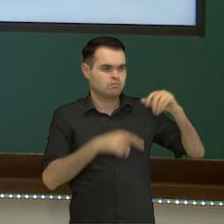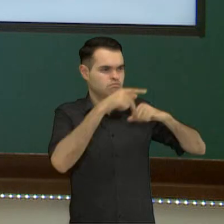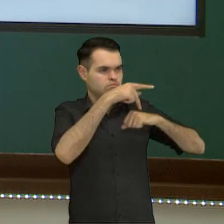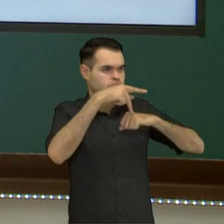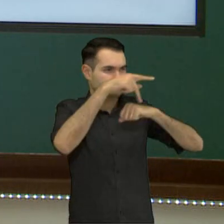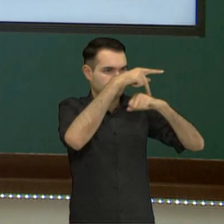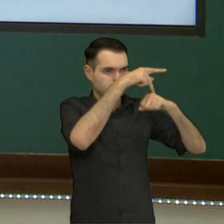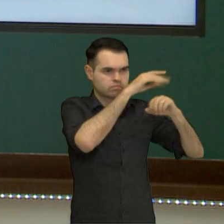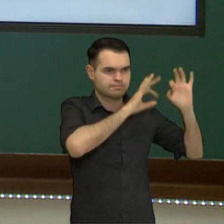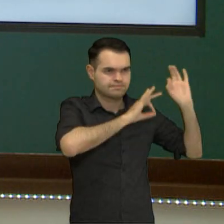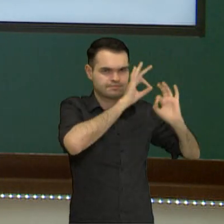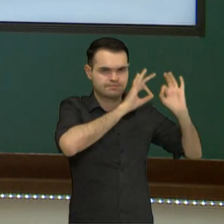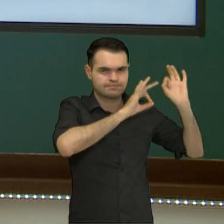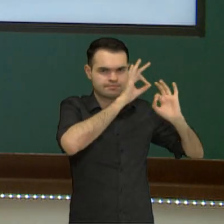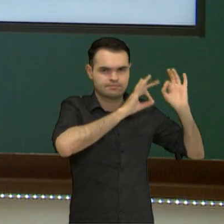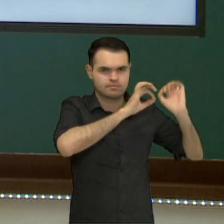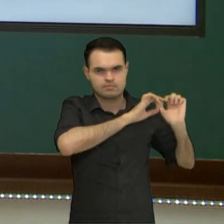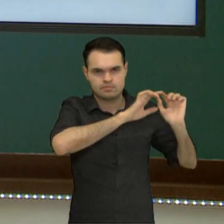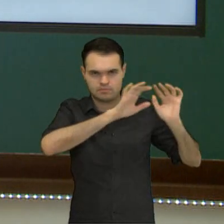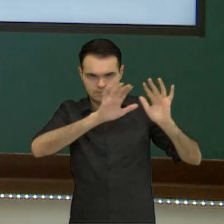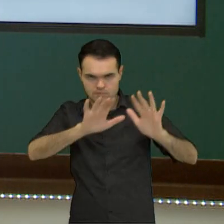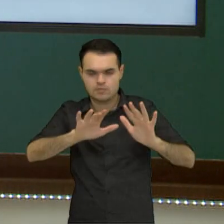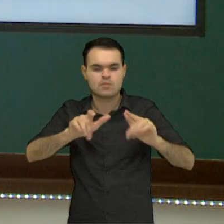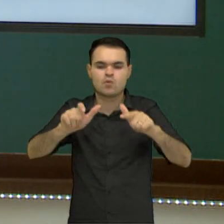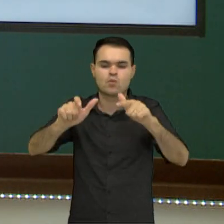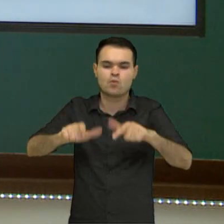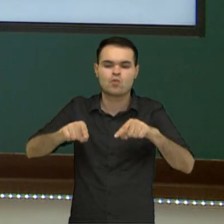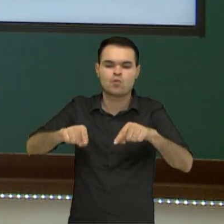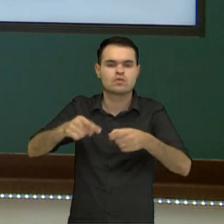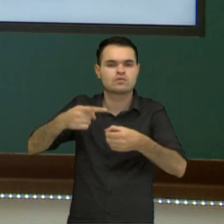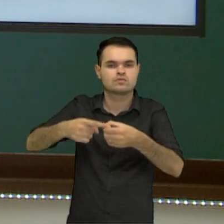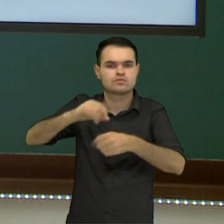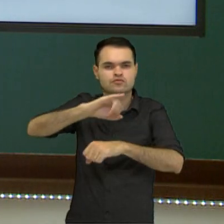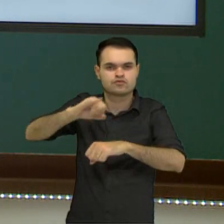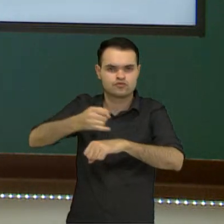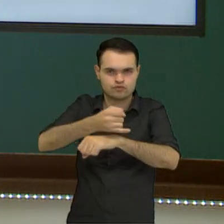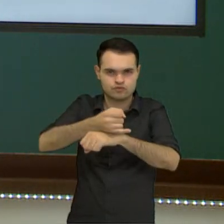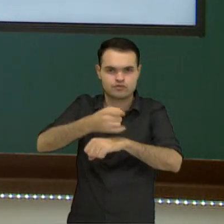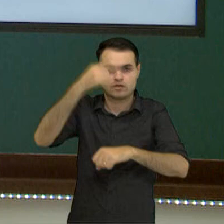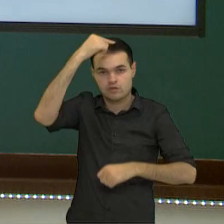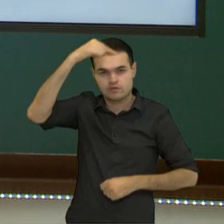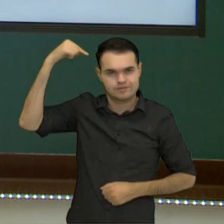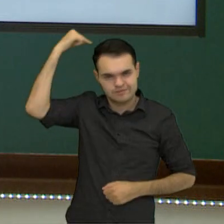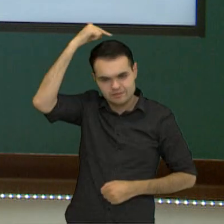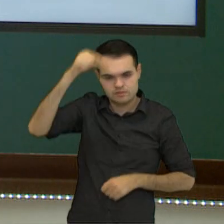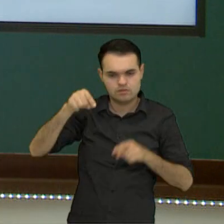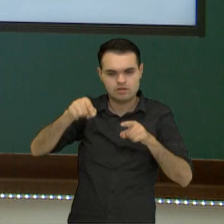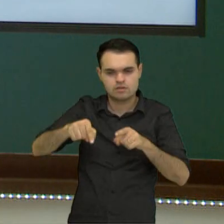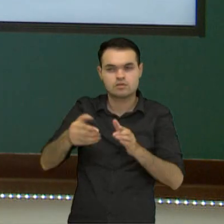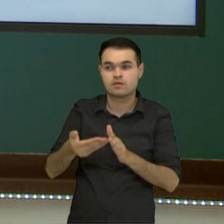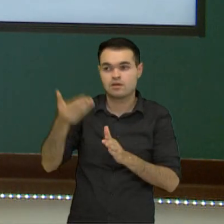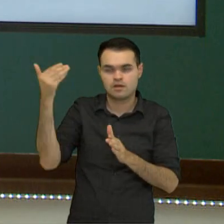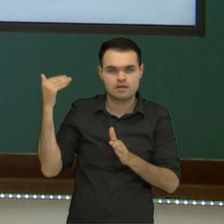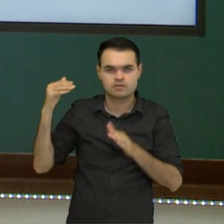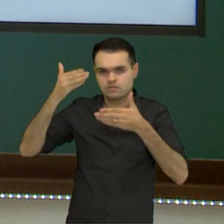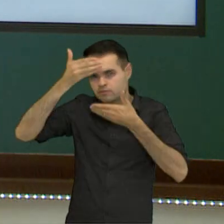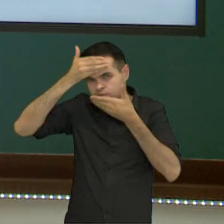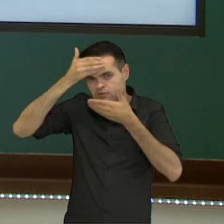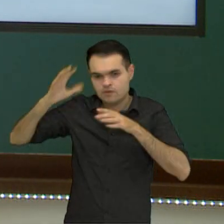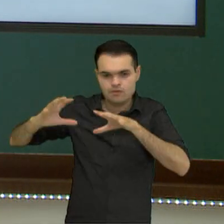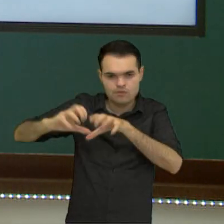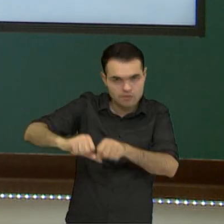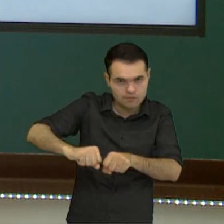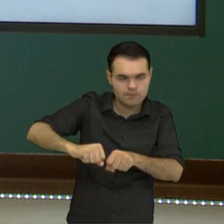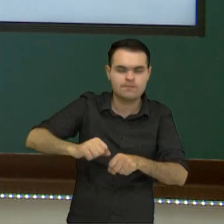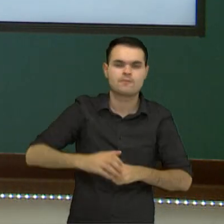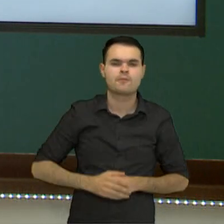europeus organizando as cruzadas. Se dirigiam para Jerusalém, Terra Santa, que havia sido conquistada pelos turcos